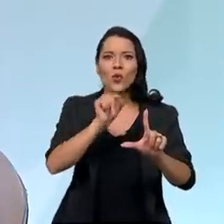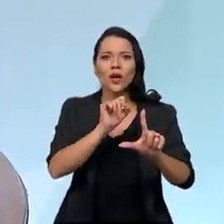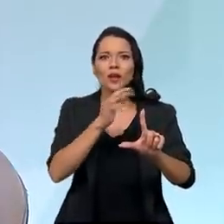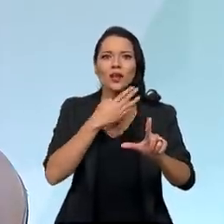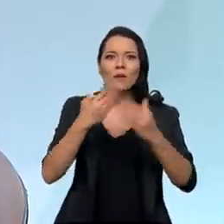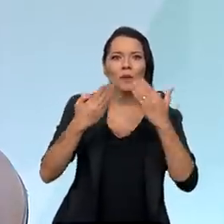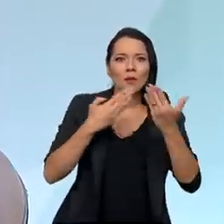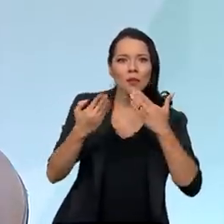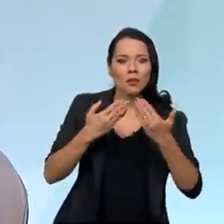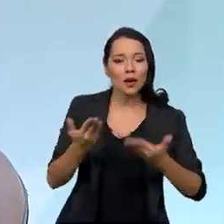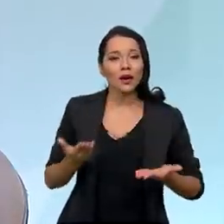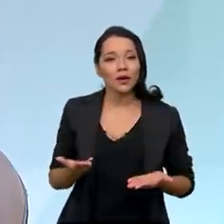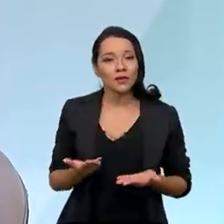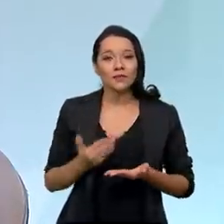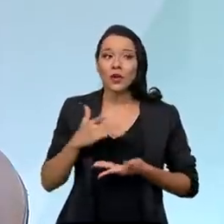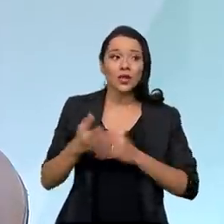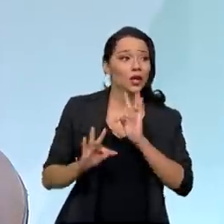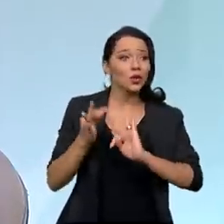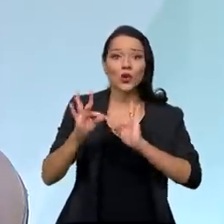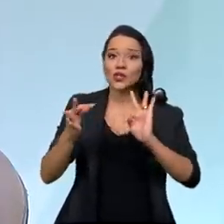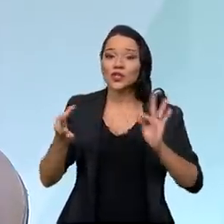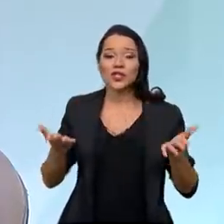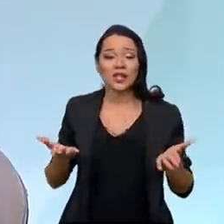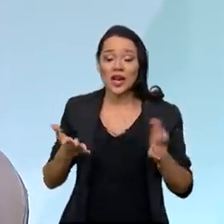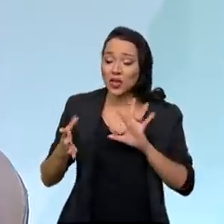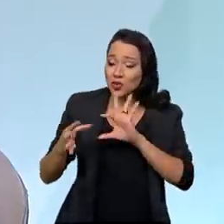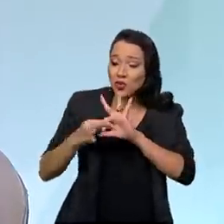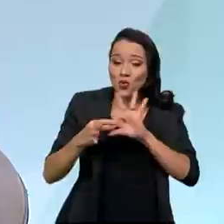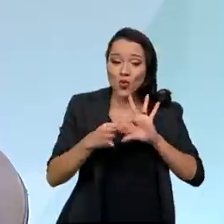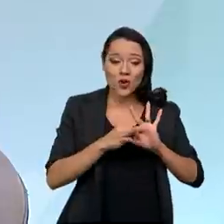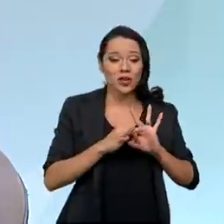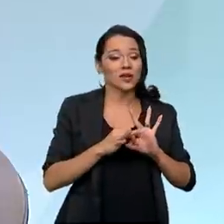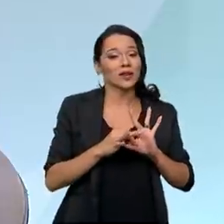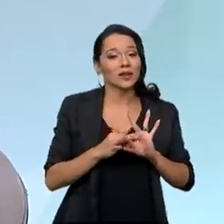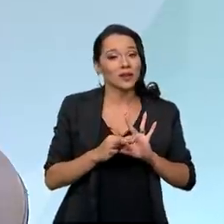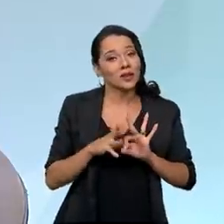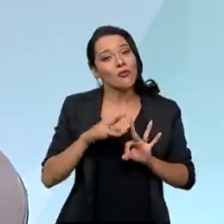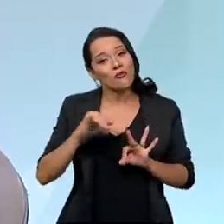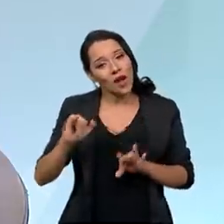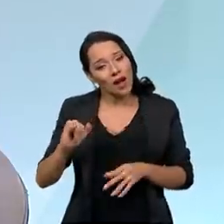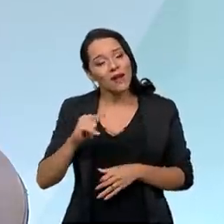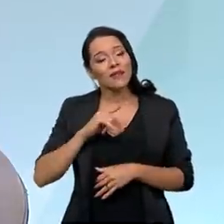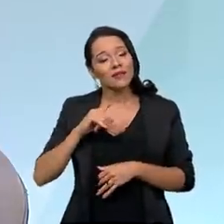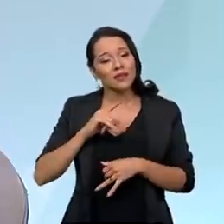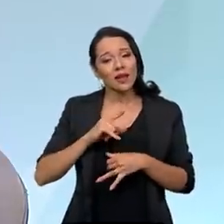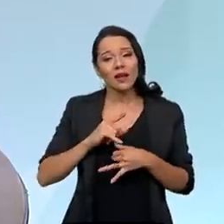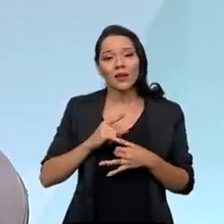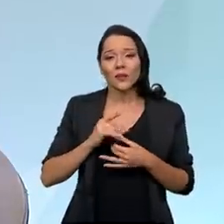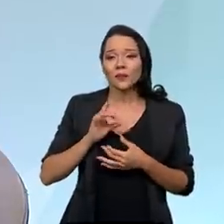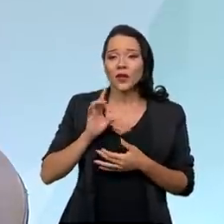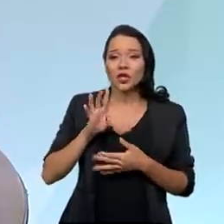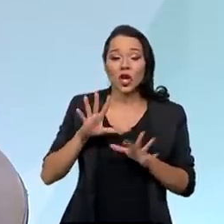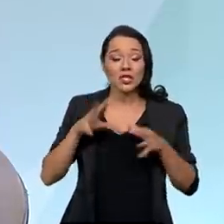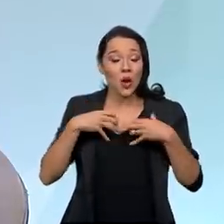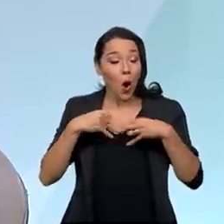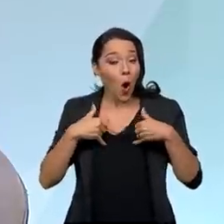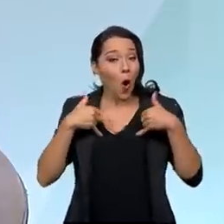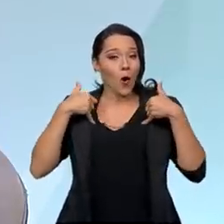nosso diálogo. Então, a tecnologia nos une. Nós teremos muita, não só